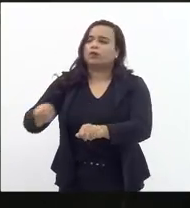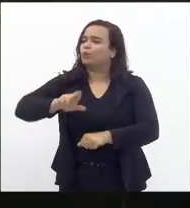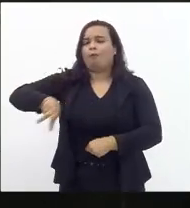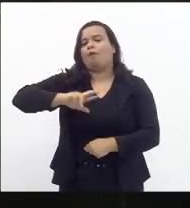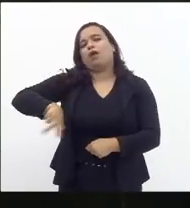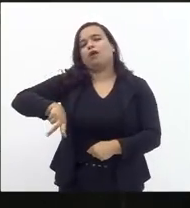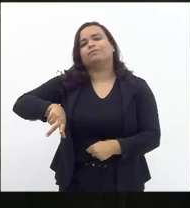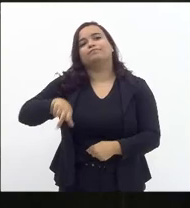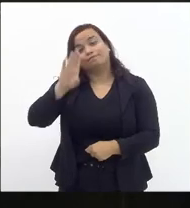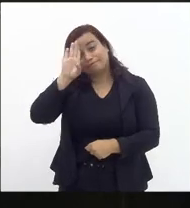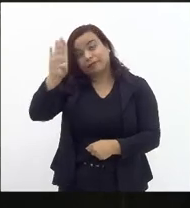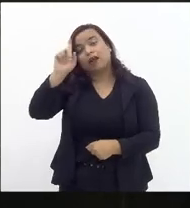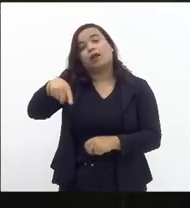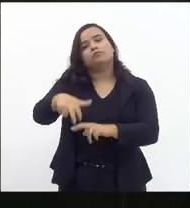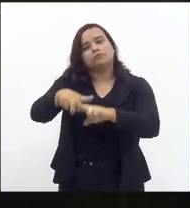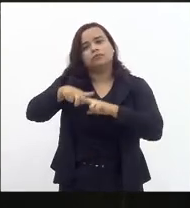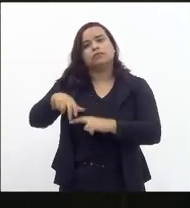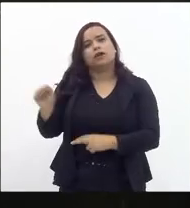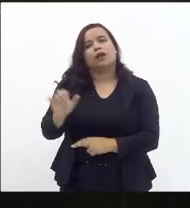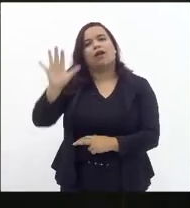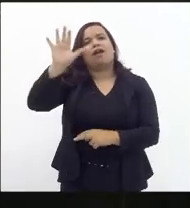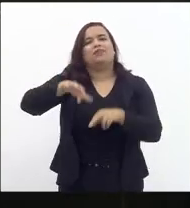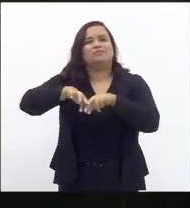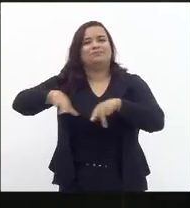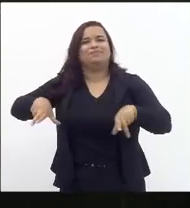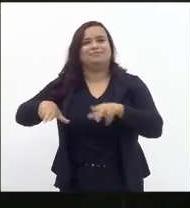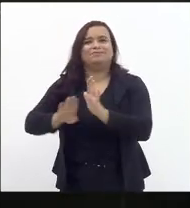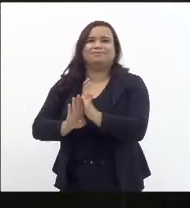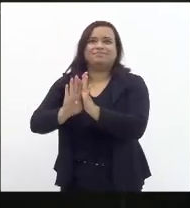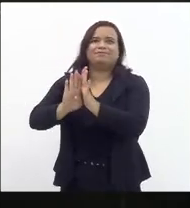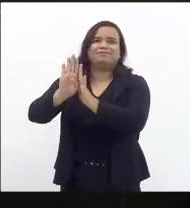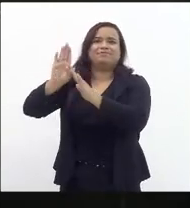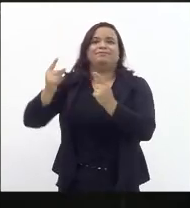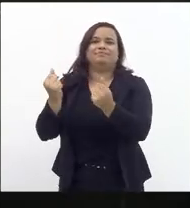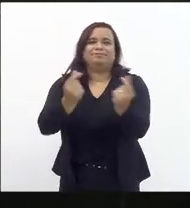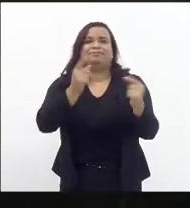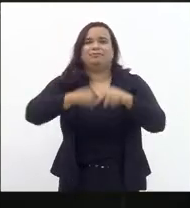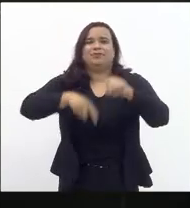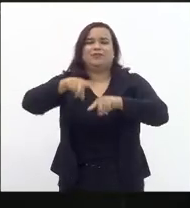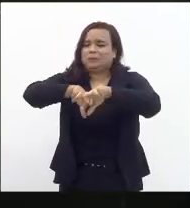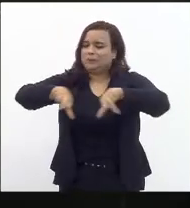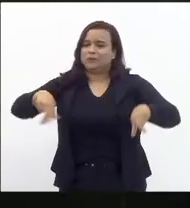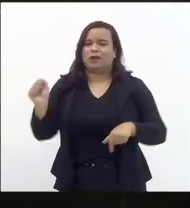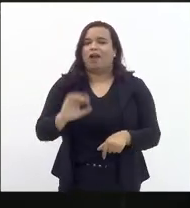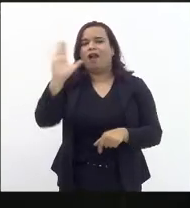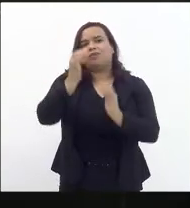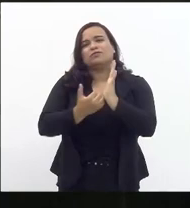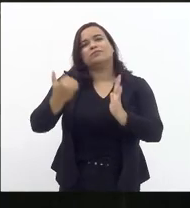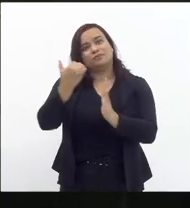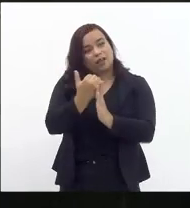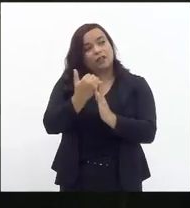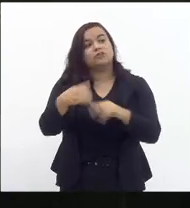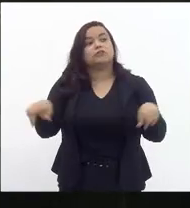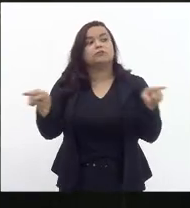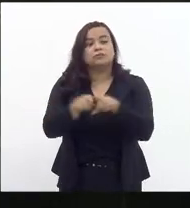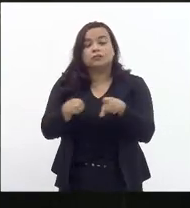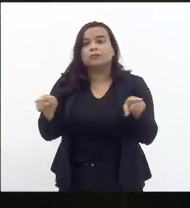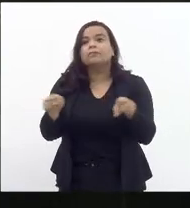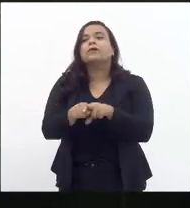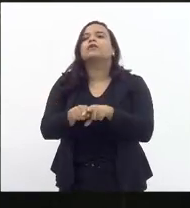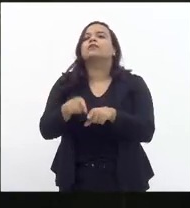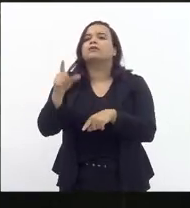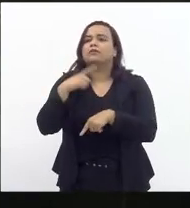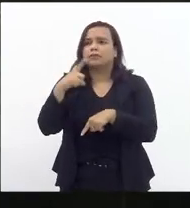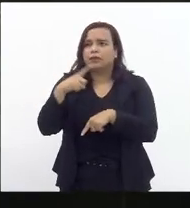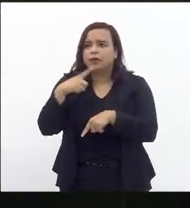É principalmente pela elevação do custo dos produtos e houve um